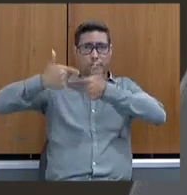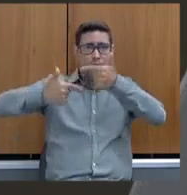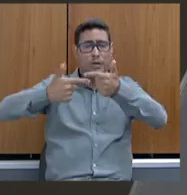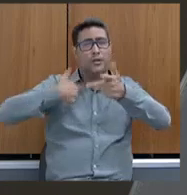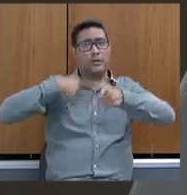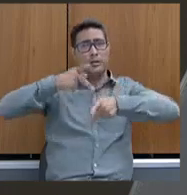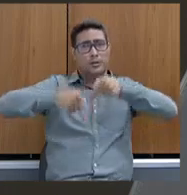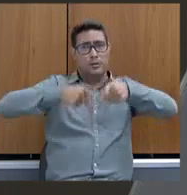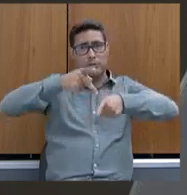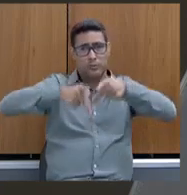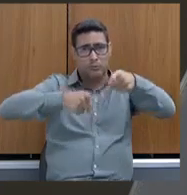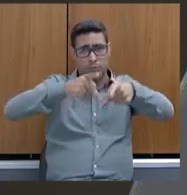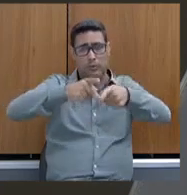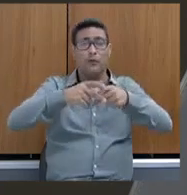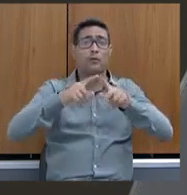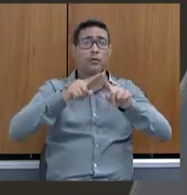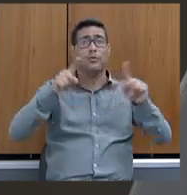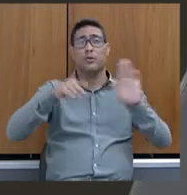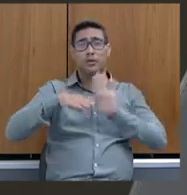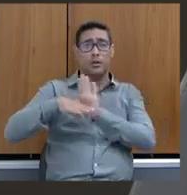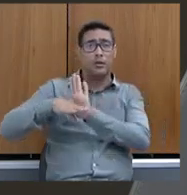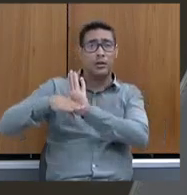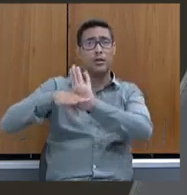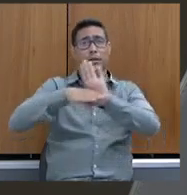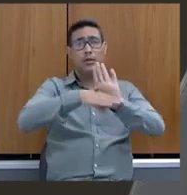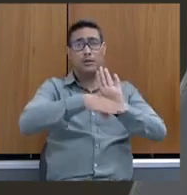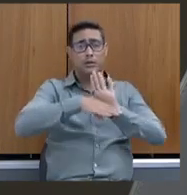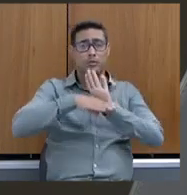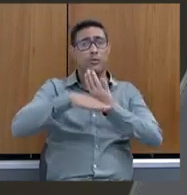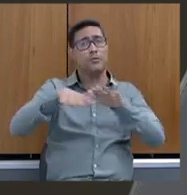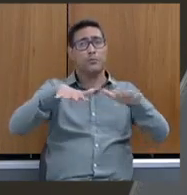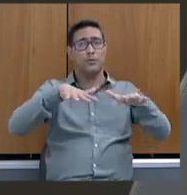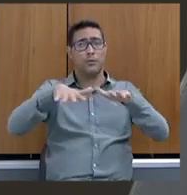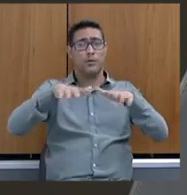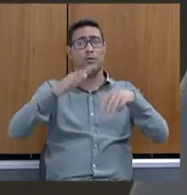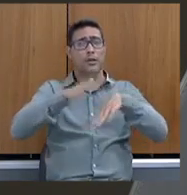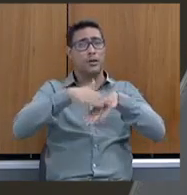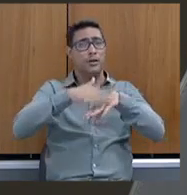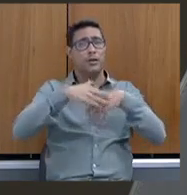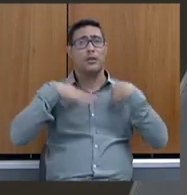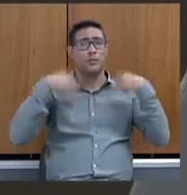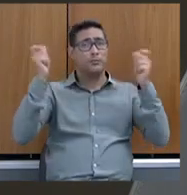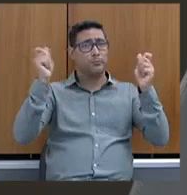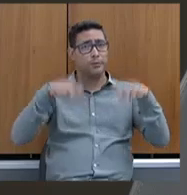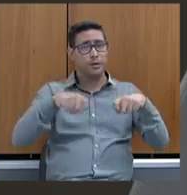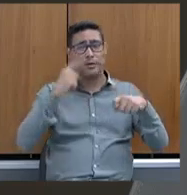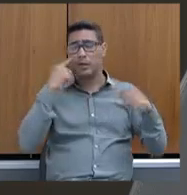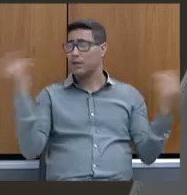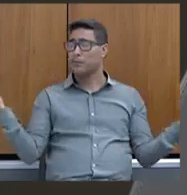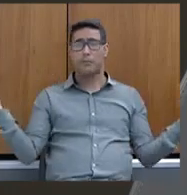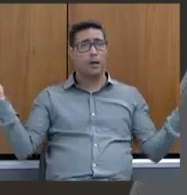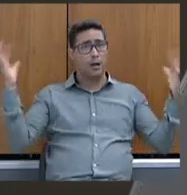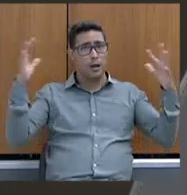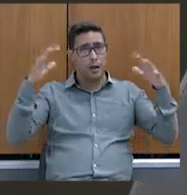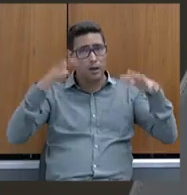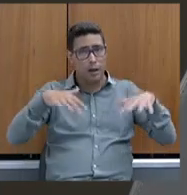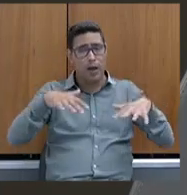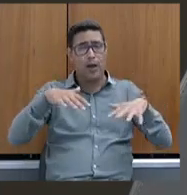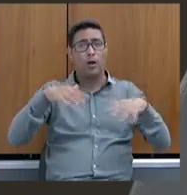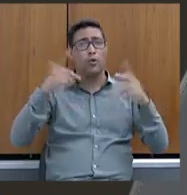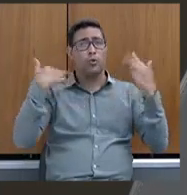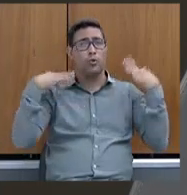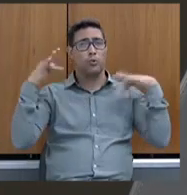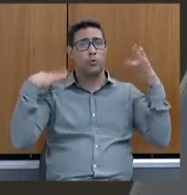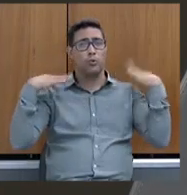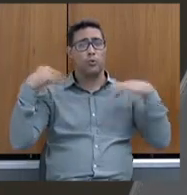essas festas nos ajuda a ampliar essa mobilização em nossa capacidade de atrair o turismo para Minas Gerais Então eu